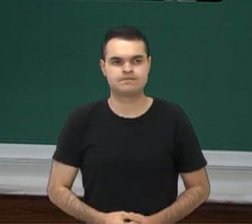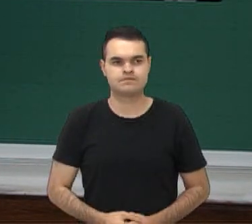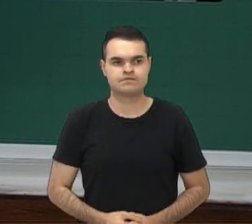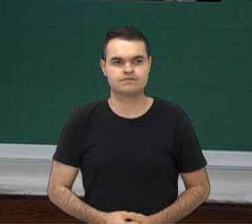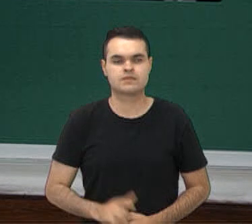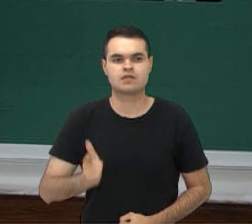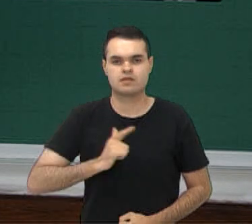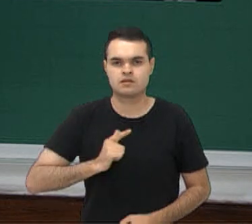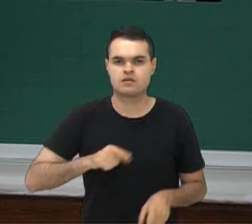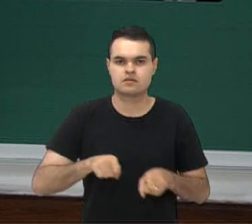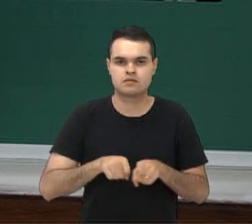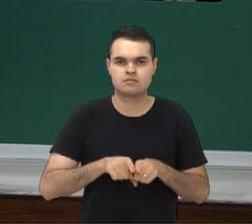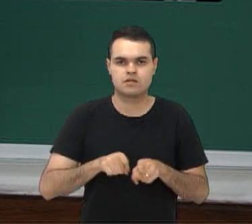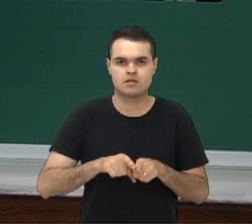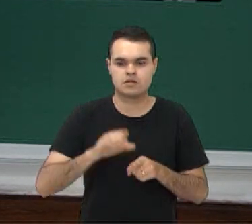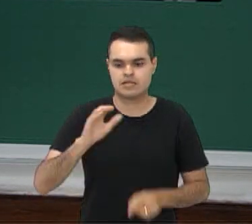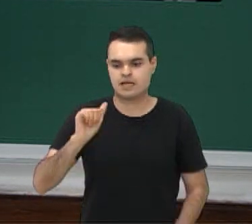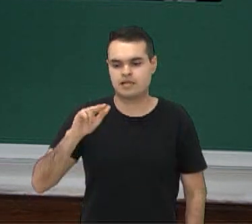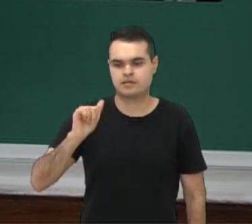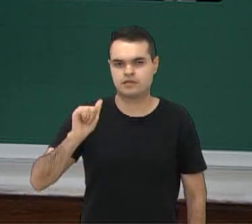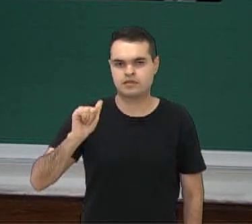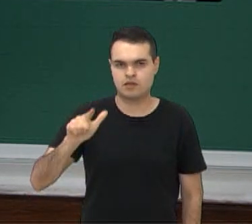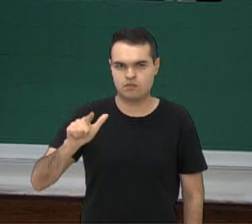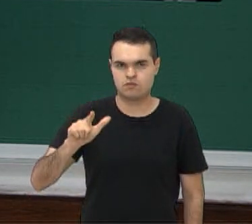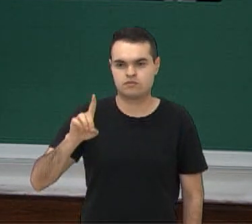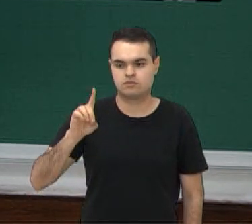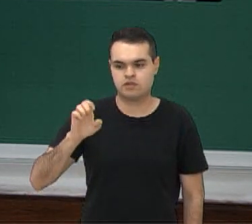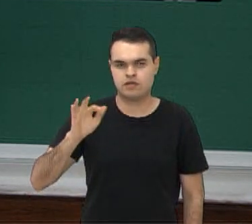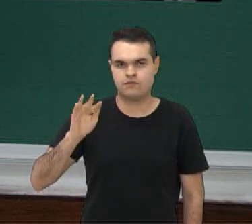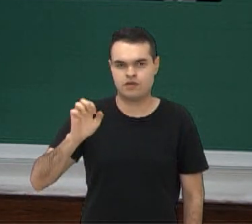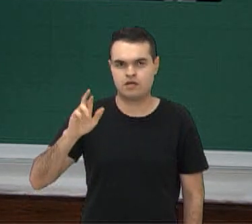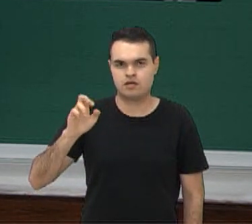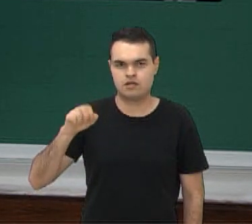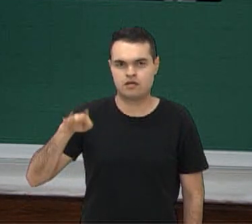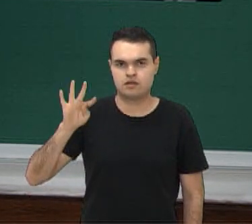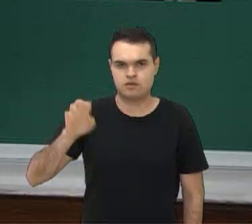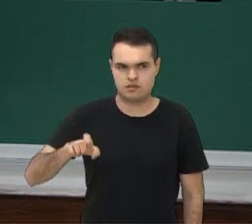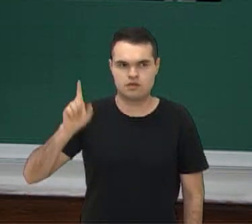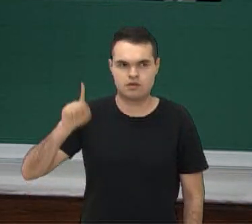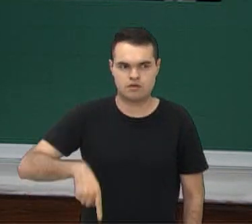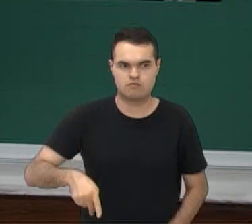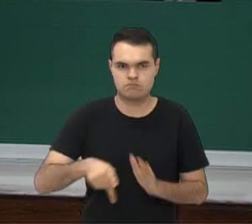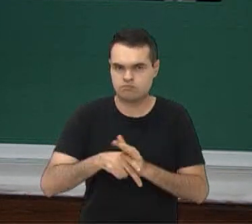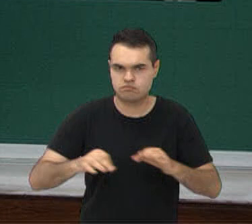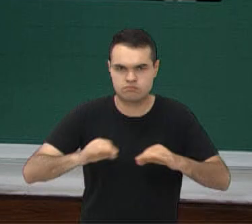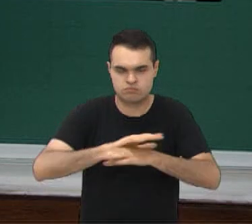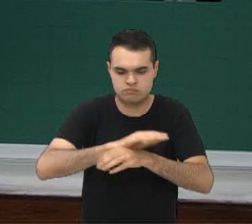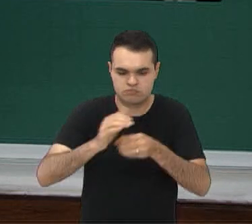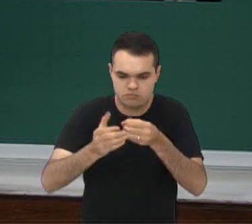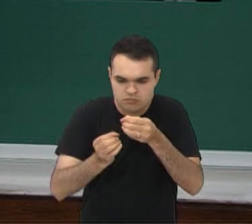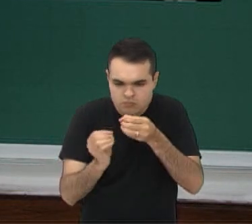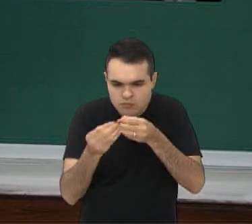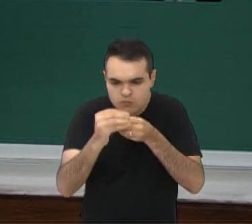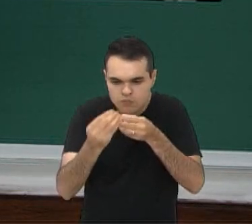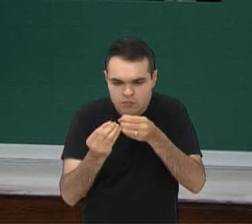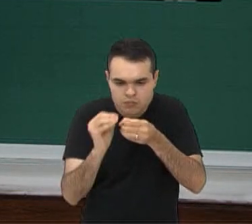Nós temos também o canal deferente. Então, produziu o espermatozoide aqui no testículo, passou para o epidídimo